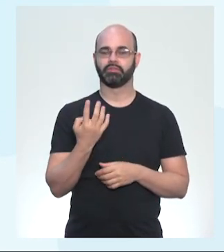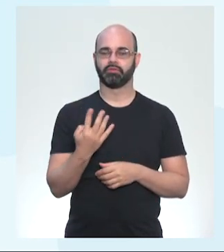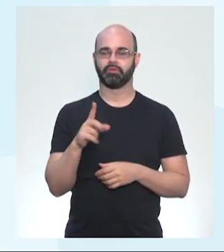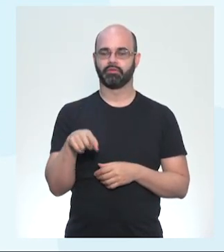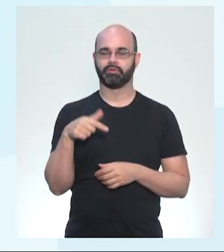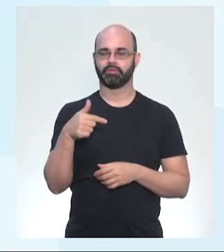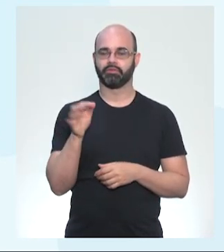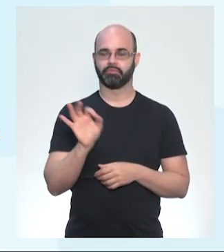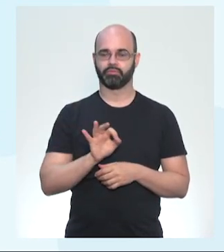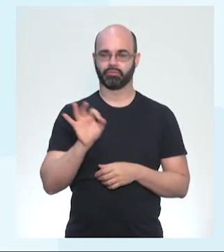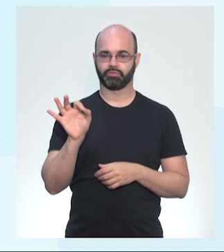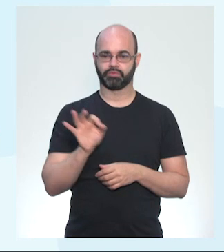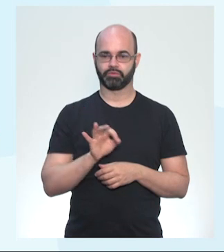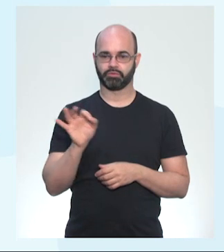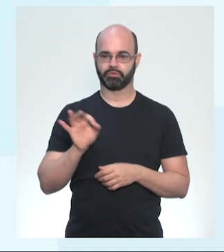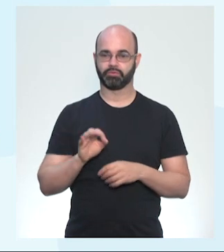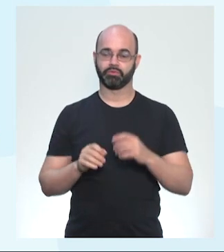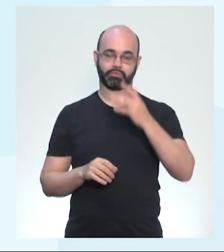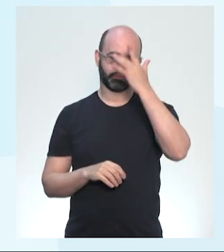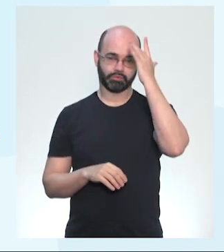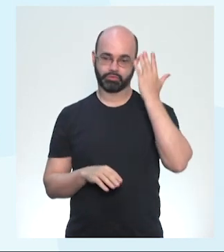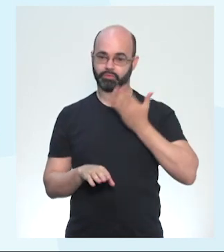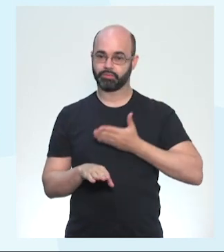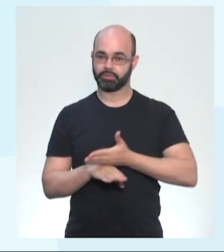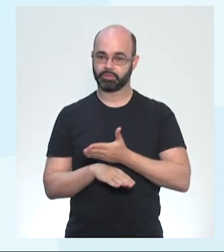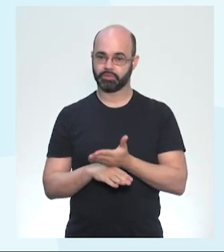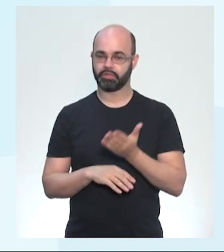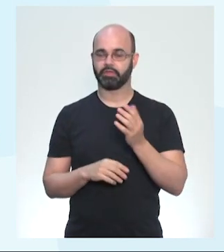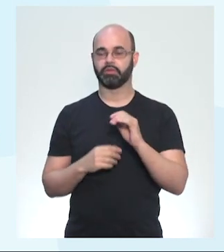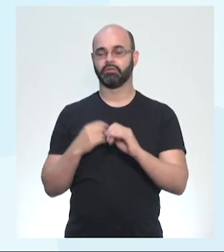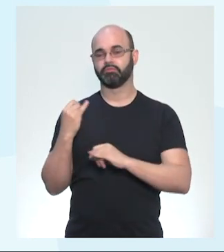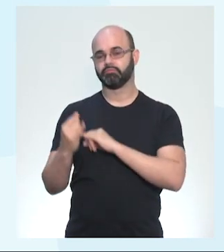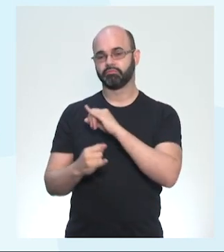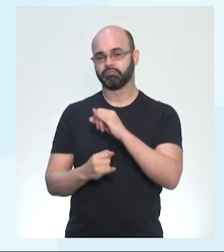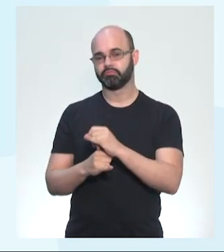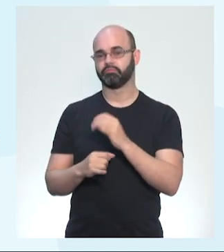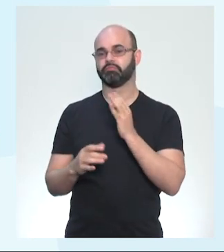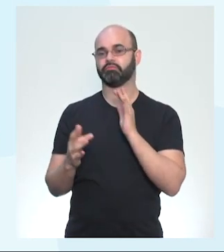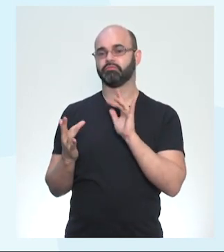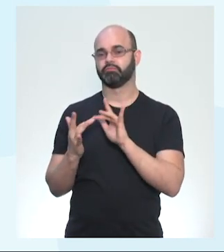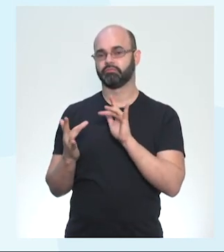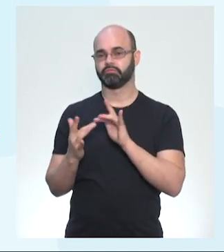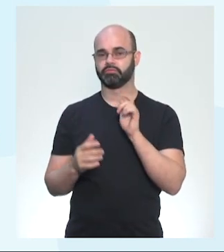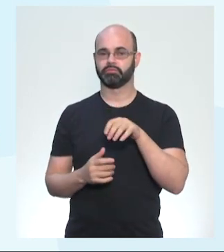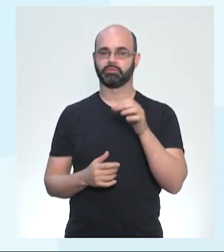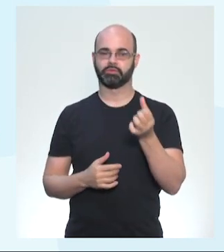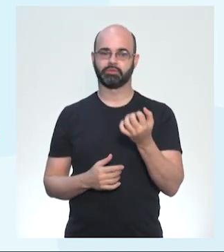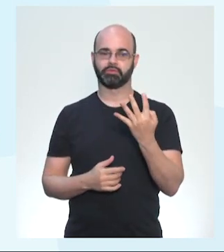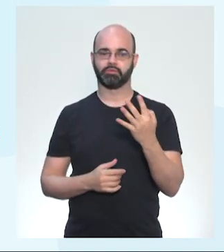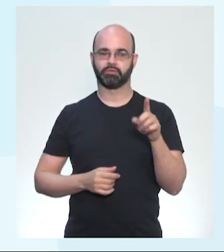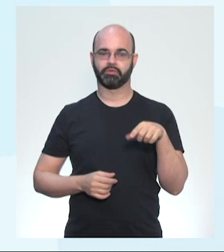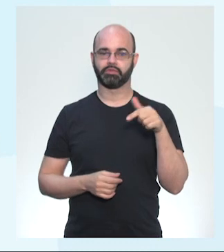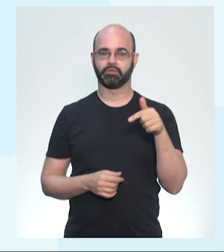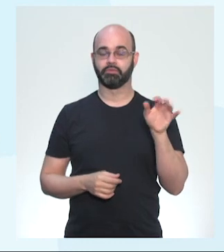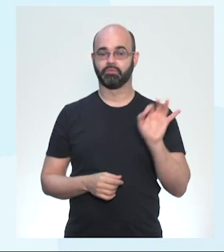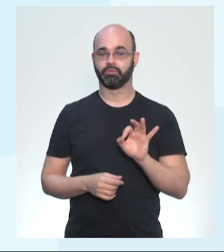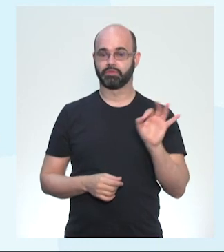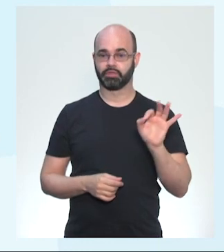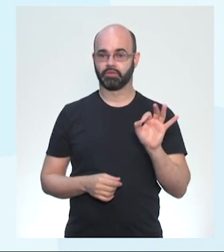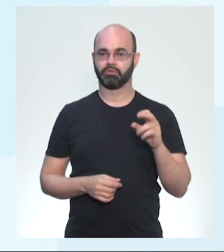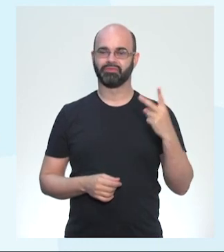64,7% é o número de pessoas que têm acesso à internet. Portanto, a gente está falando de 64,7% de